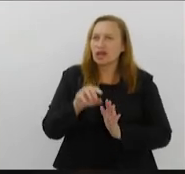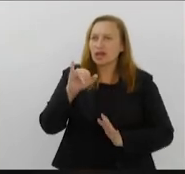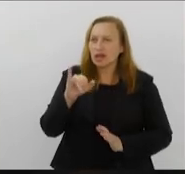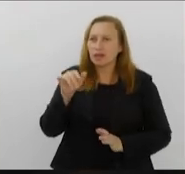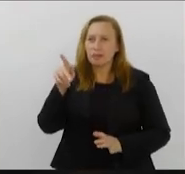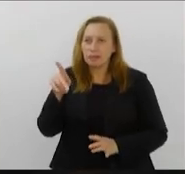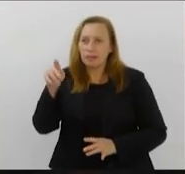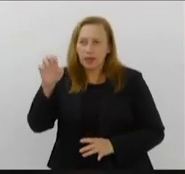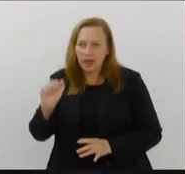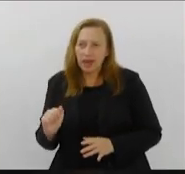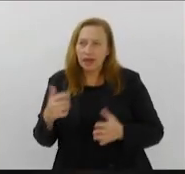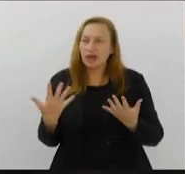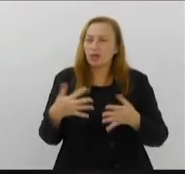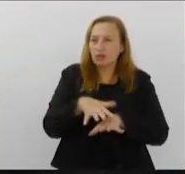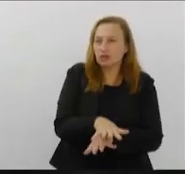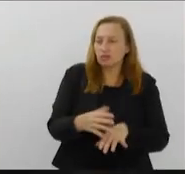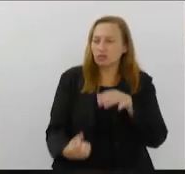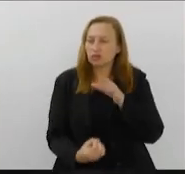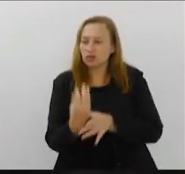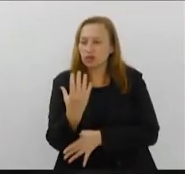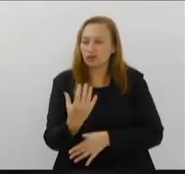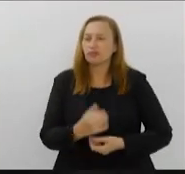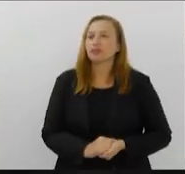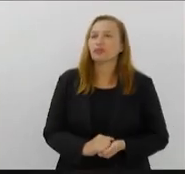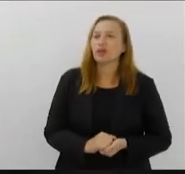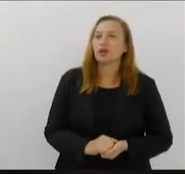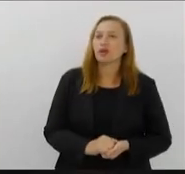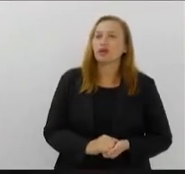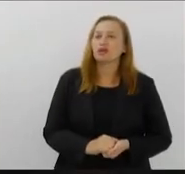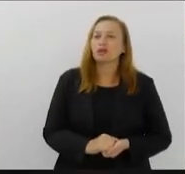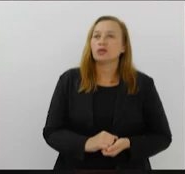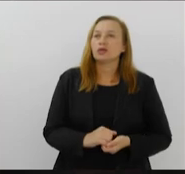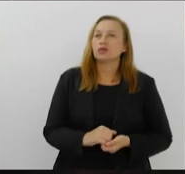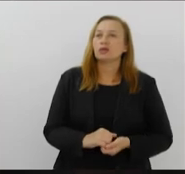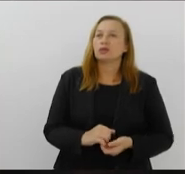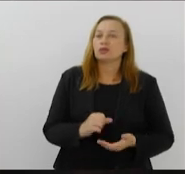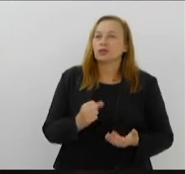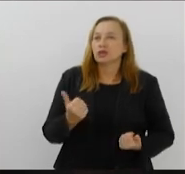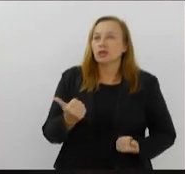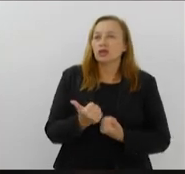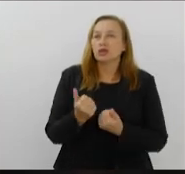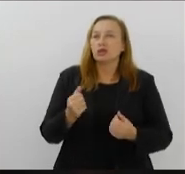chama Inclusão Produtiva, né, como eixo de proteção social,